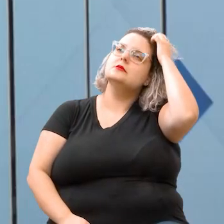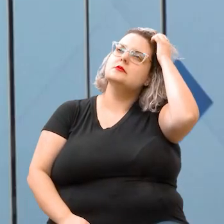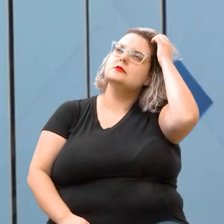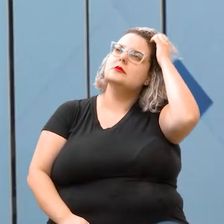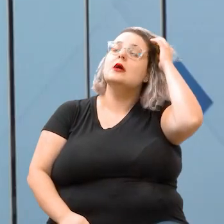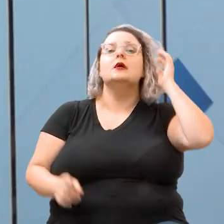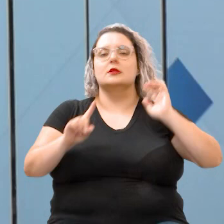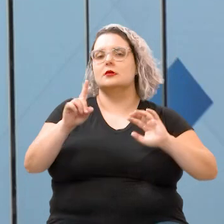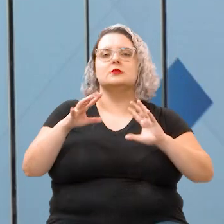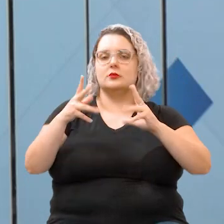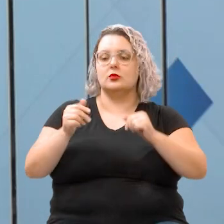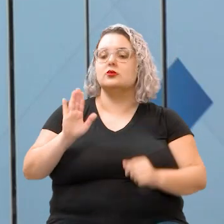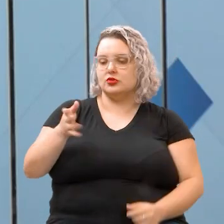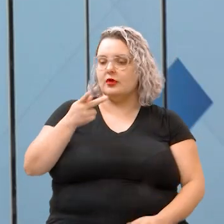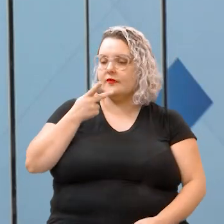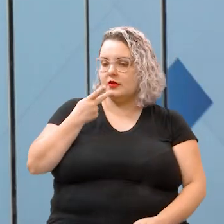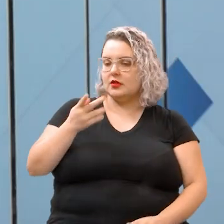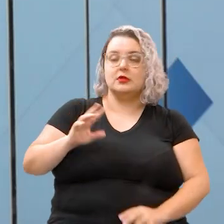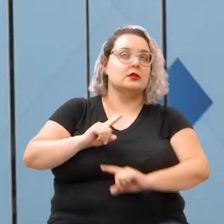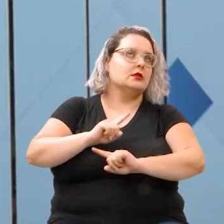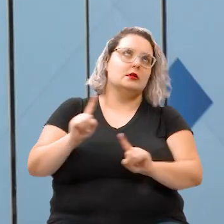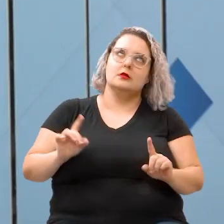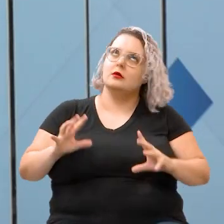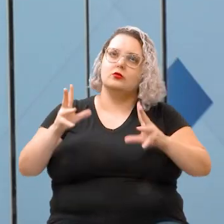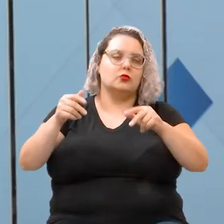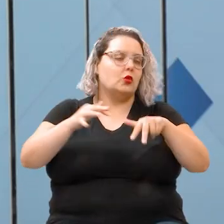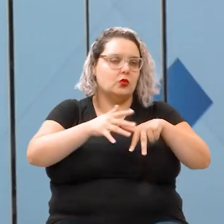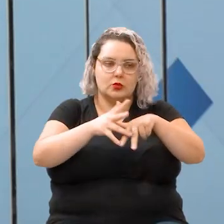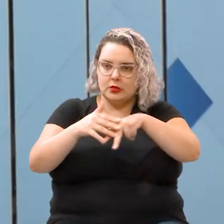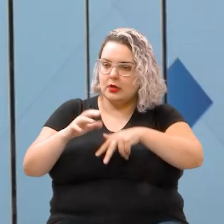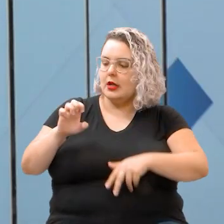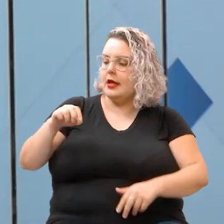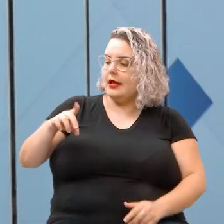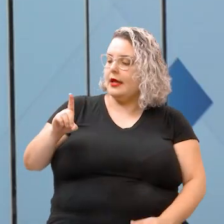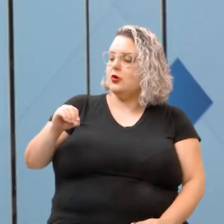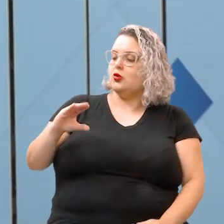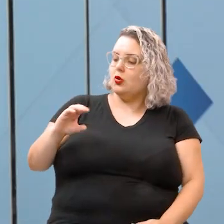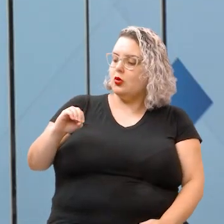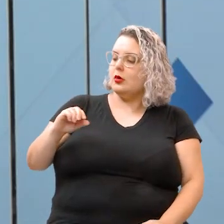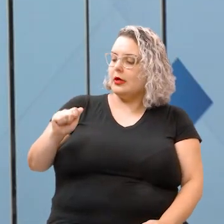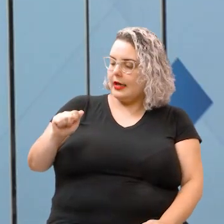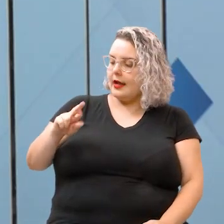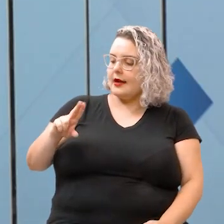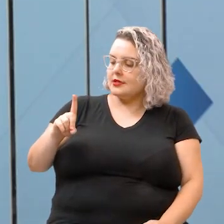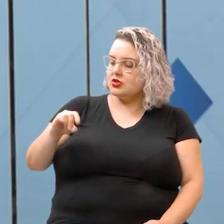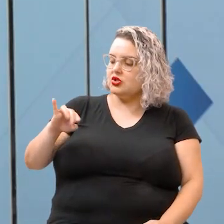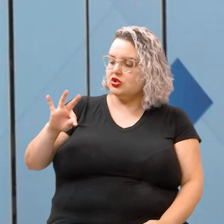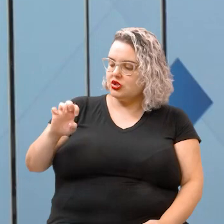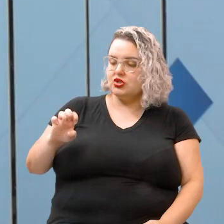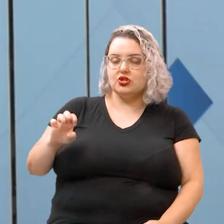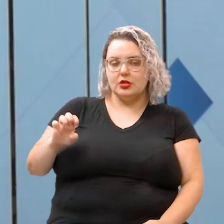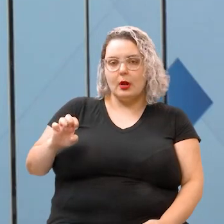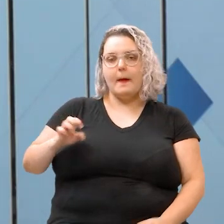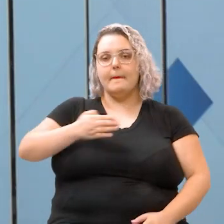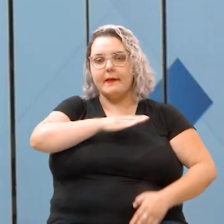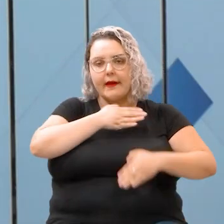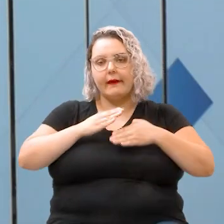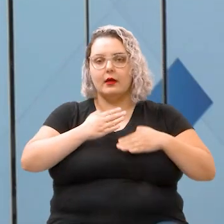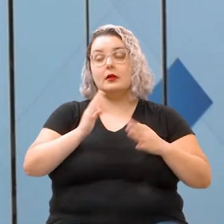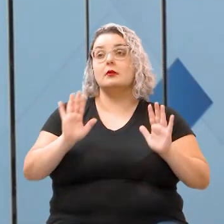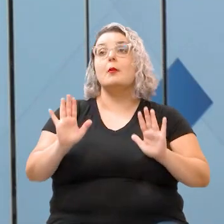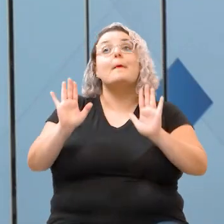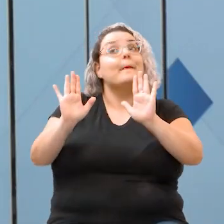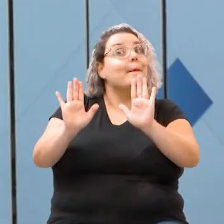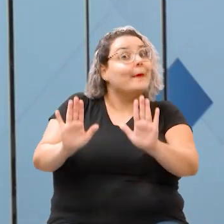não são todos, né, como já foi dito, todos os pacientes que vão ter a endocardite bacteriana, mas assim, o paciente, ele